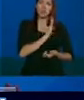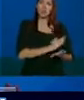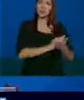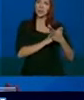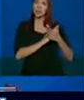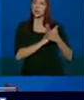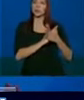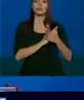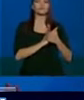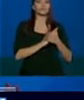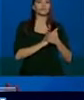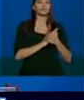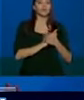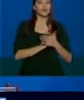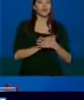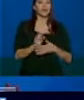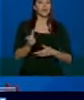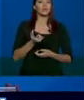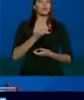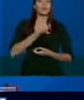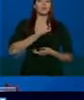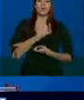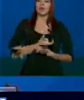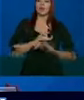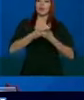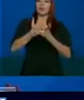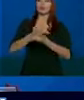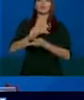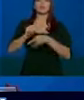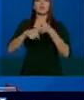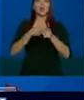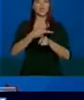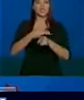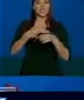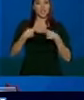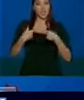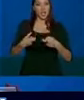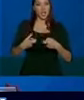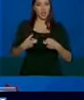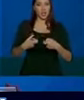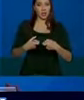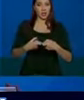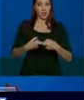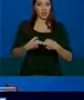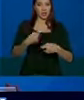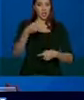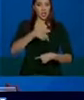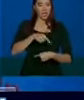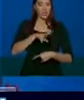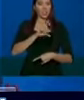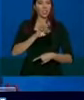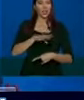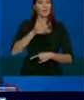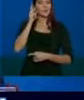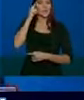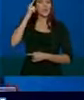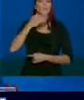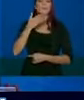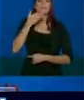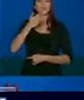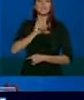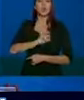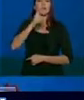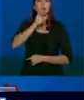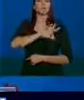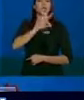nós. E as medalhas são dadas após a guerra, não antes da guerra. Nossos heróis não são mercenários. Que história é essa de pedir